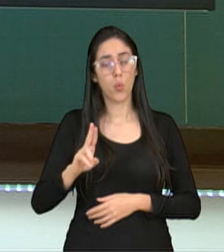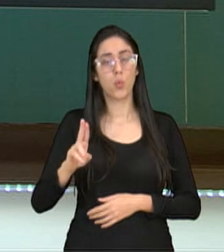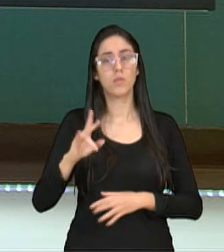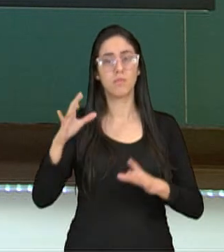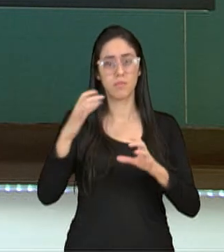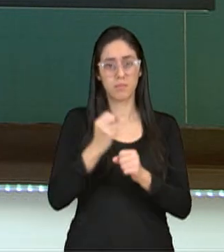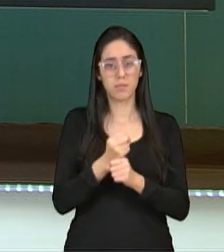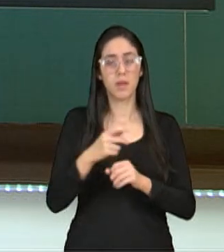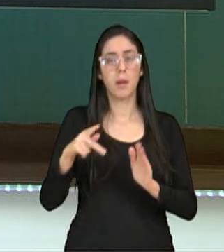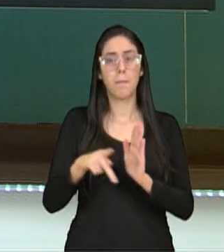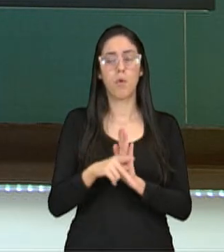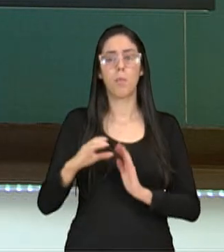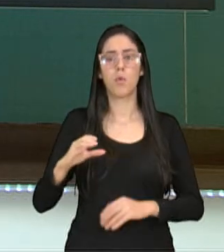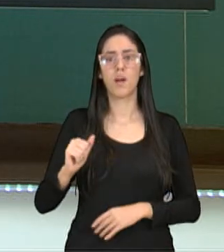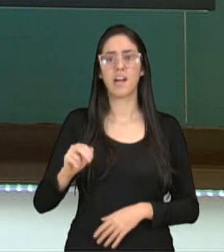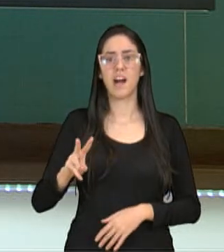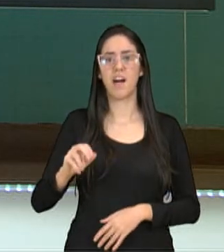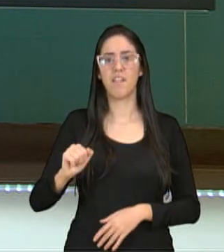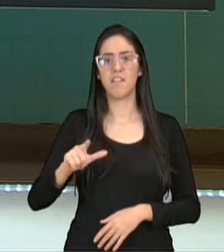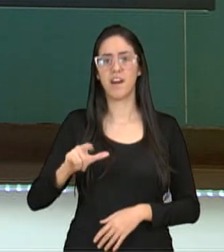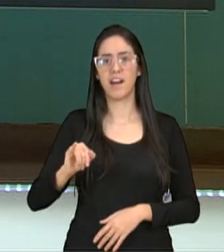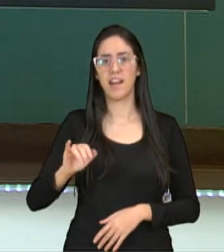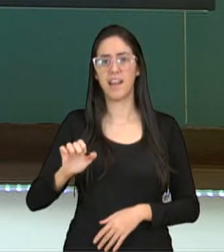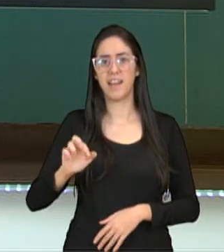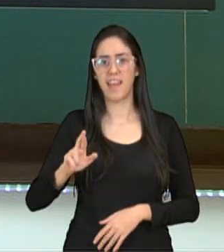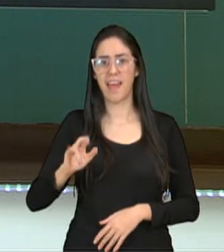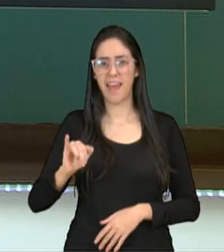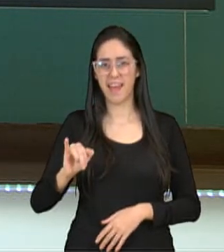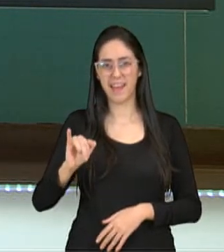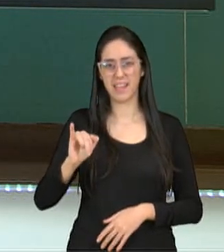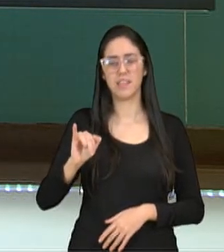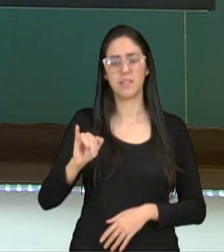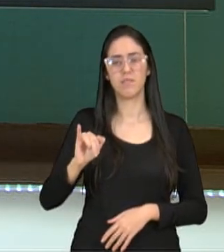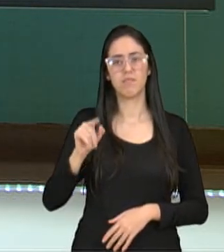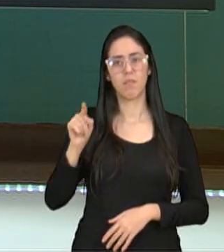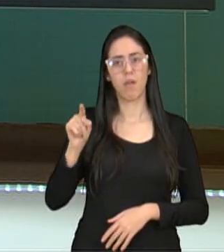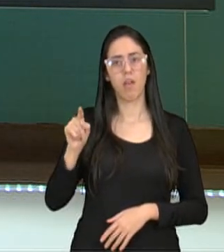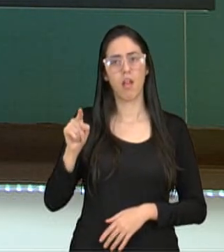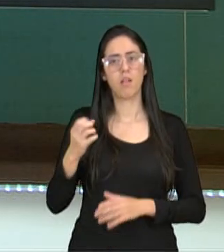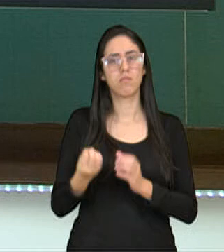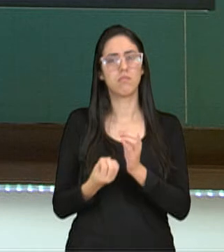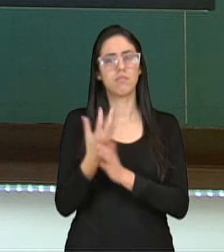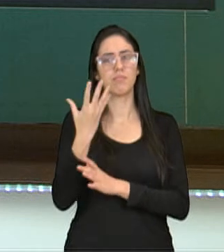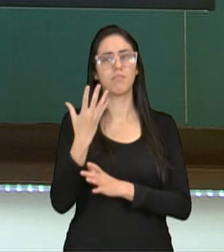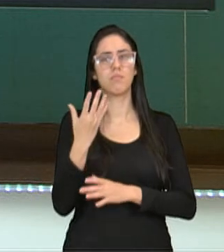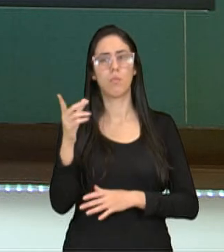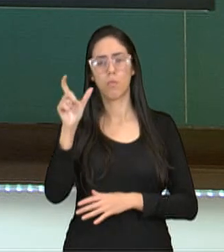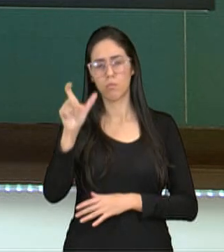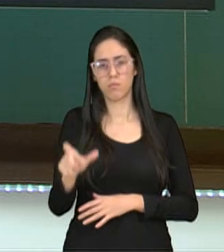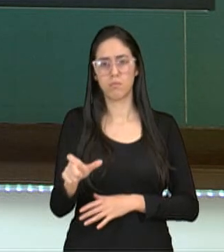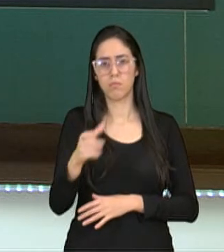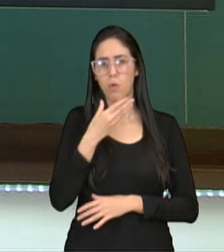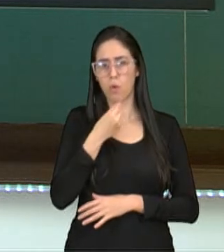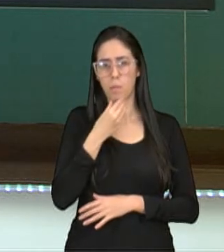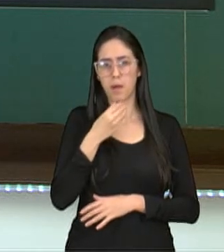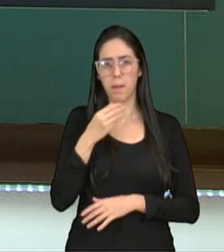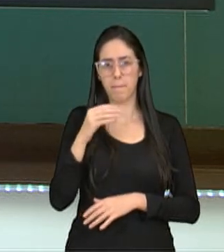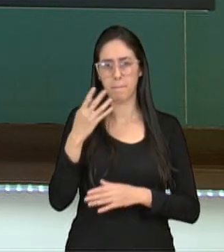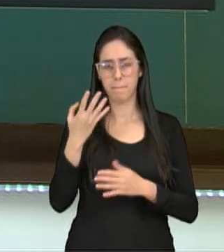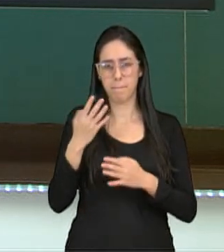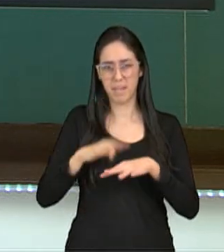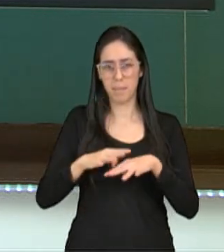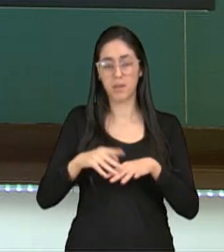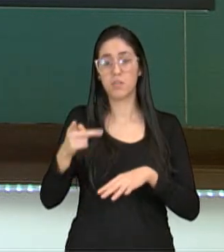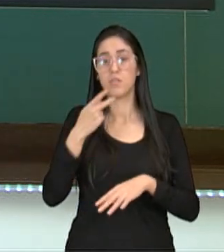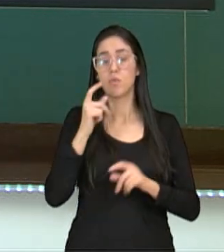de Cavalieri. Que o princípio de Cavalieri vai chegar à conclusão que é o seguinte, que o volume do cone e o